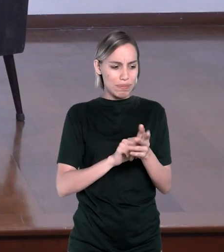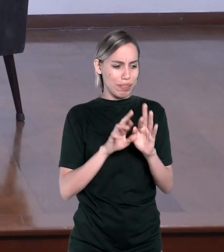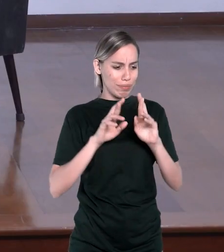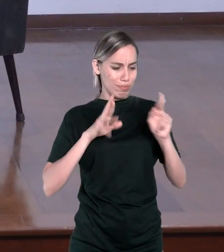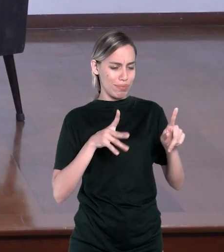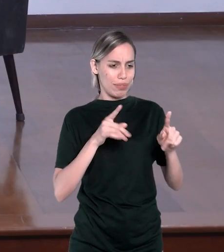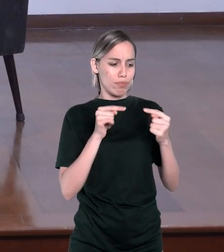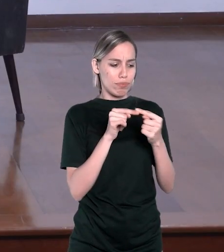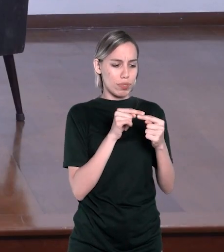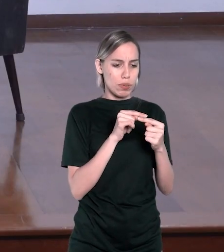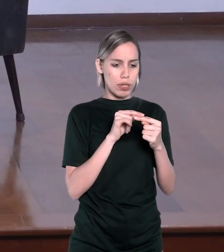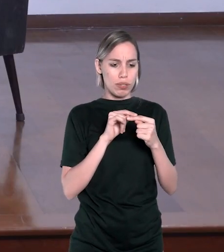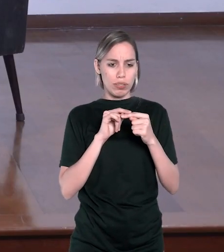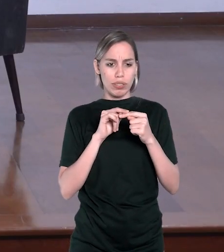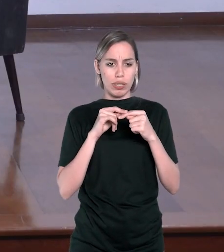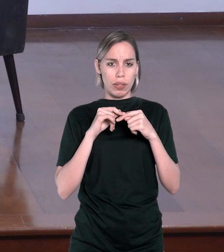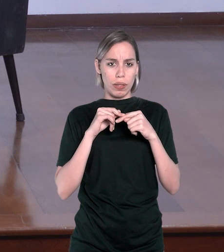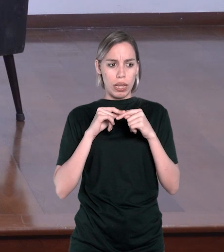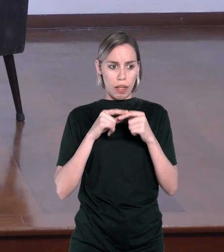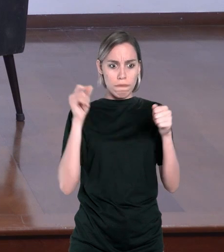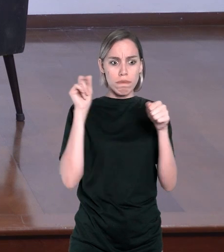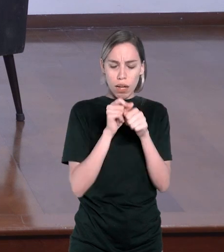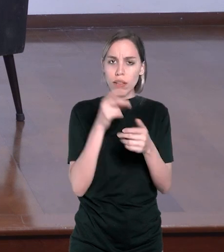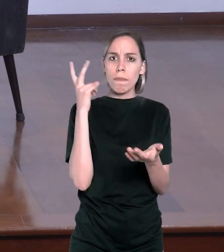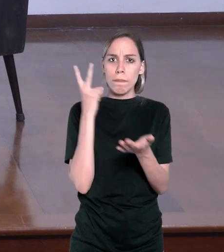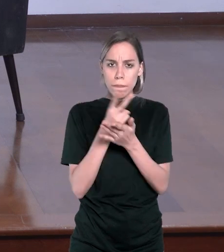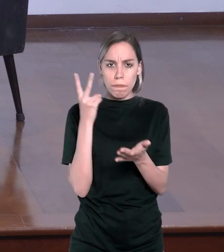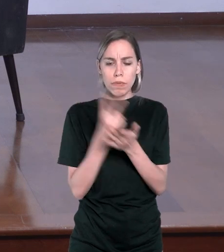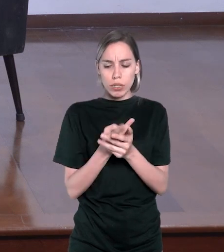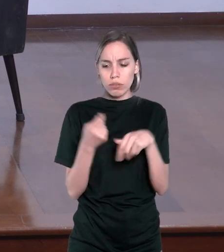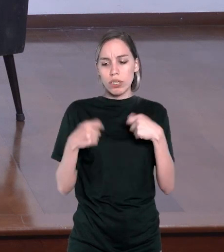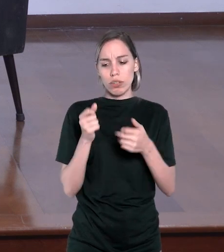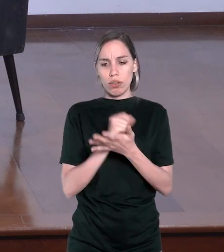né? Mas você aprende a lidar com isso.